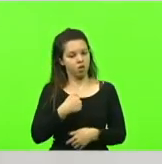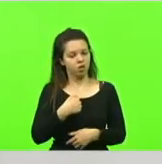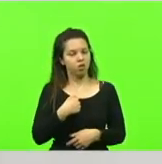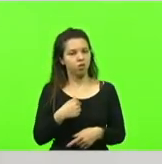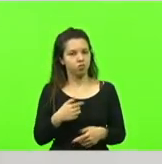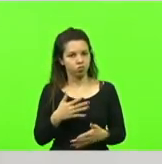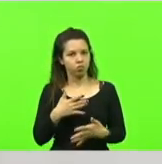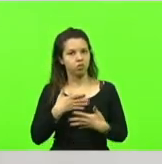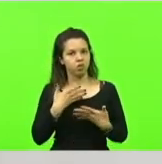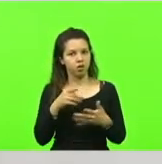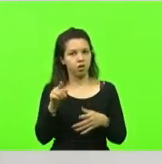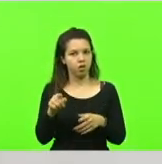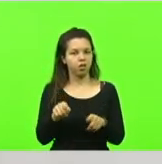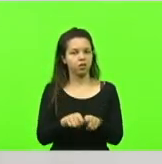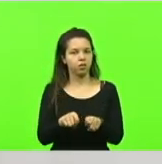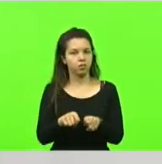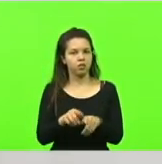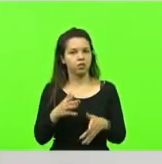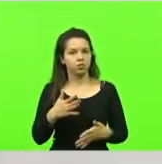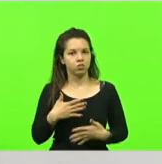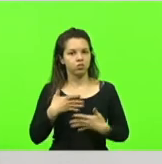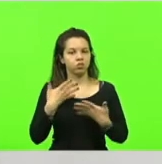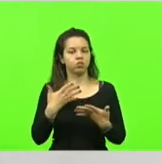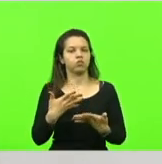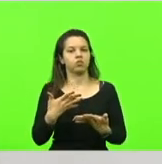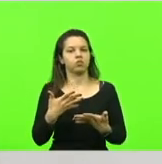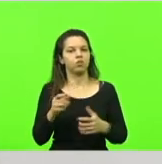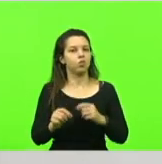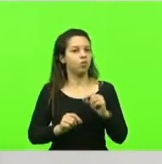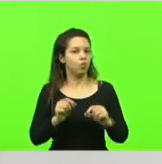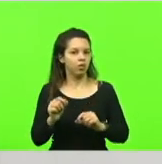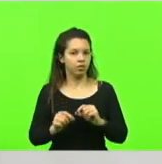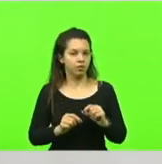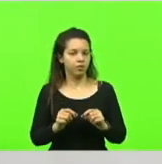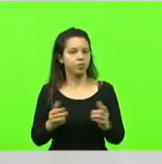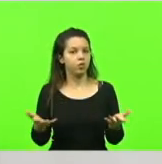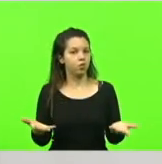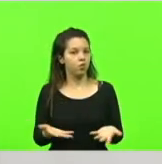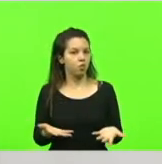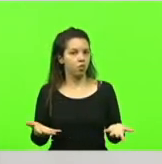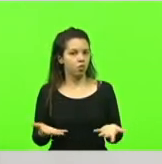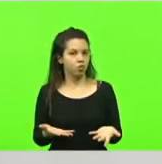que ela também vai se surpreender com isso, hoje foi